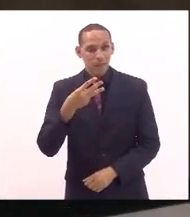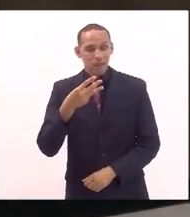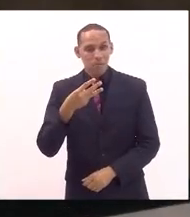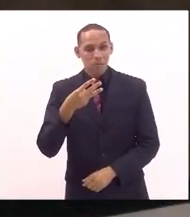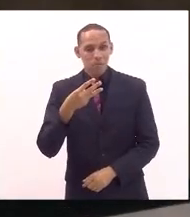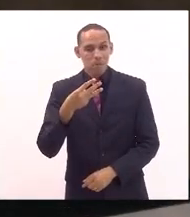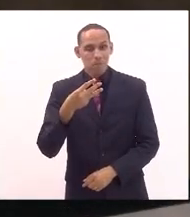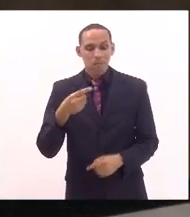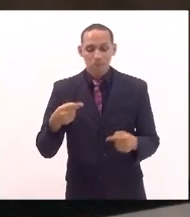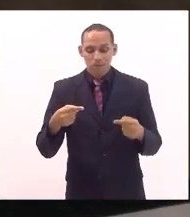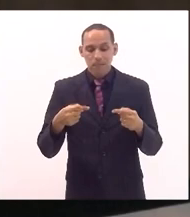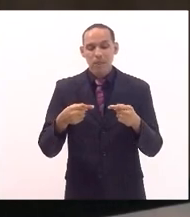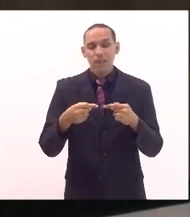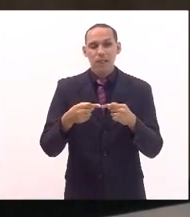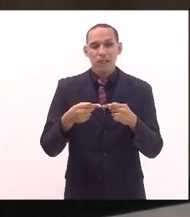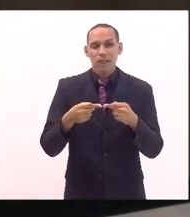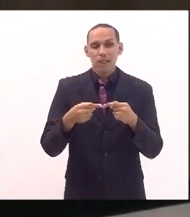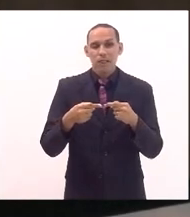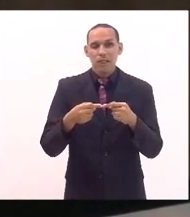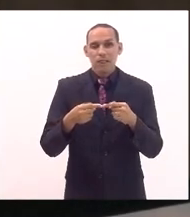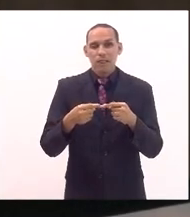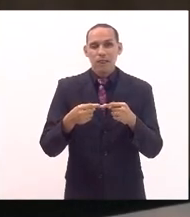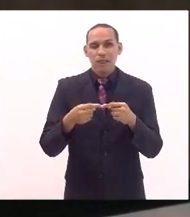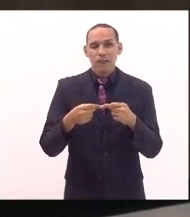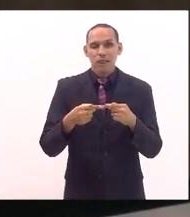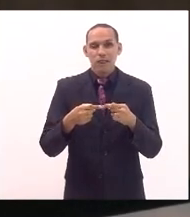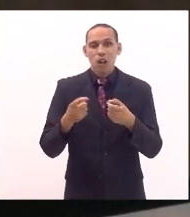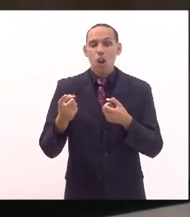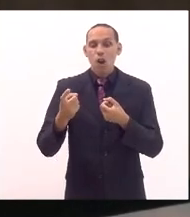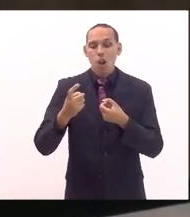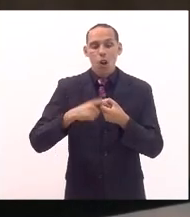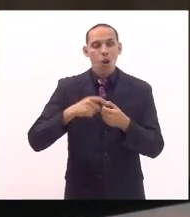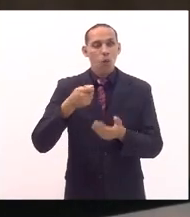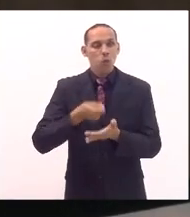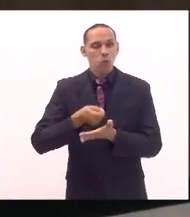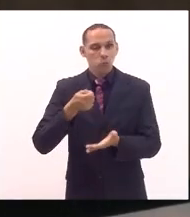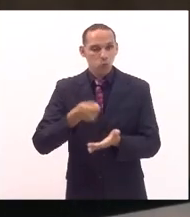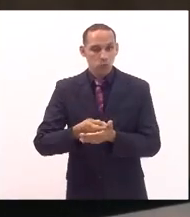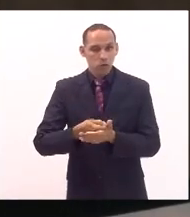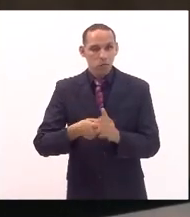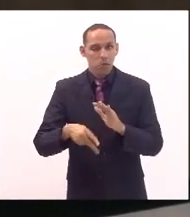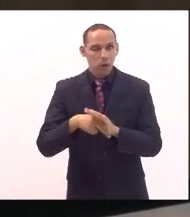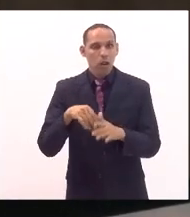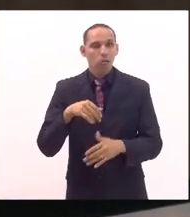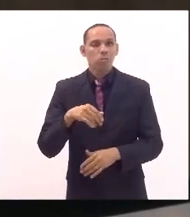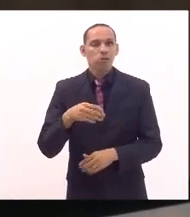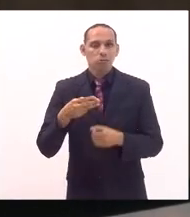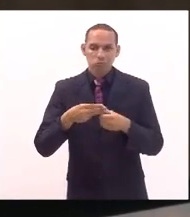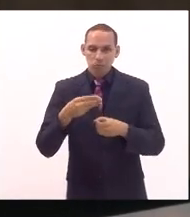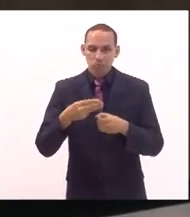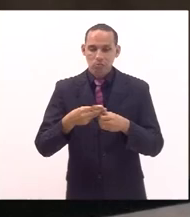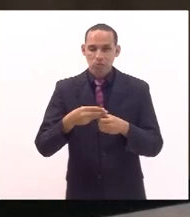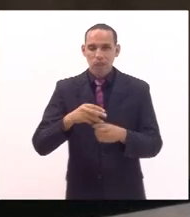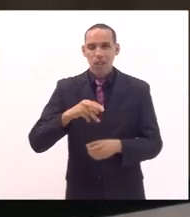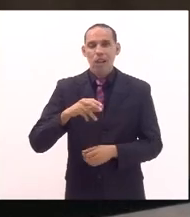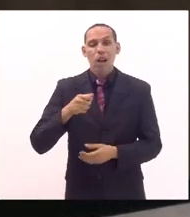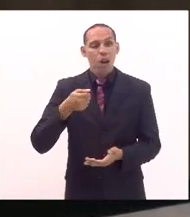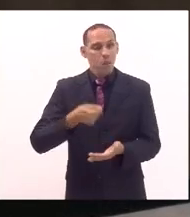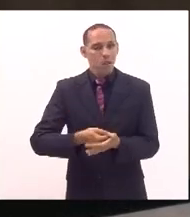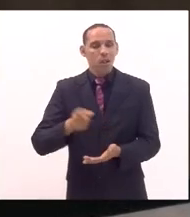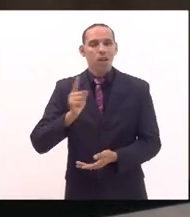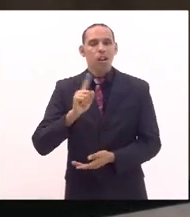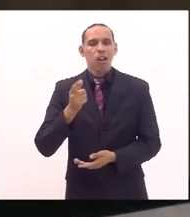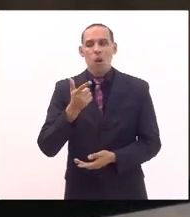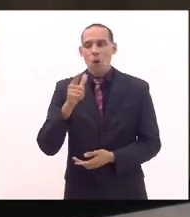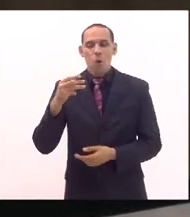é em relação à questão do convênio obrigatório no caso do município e não obrigatório em